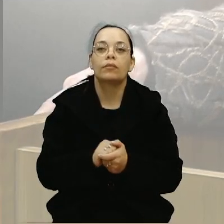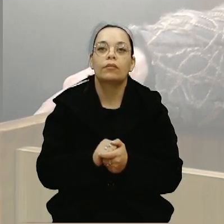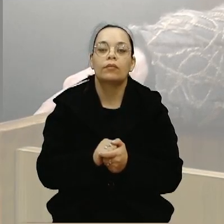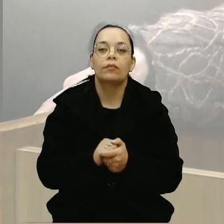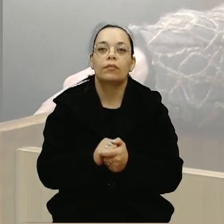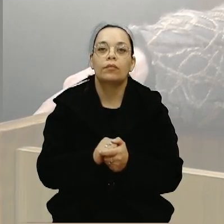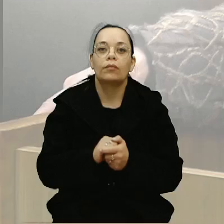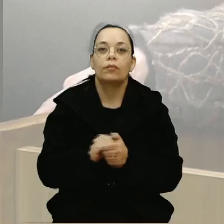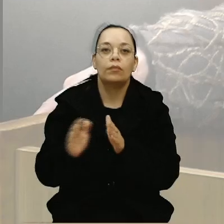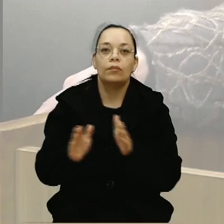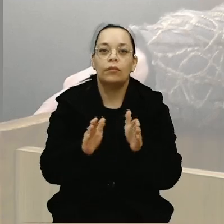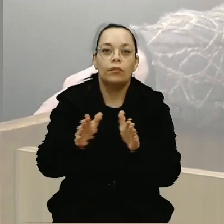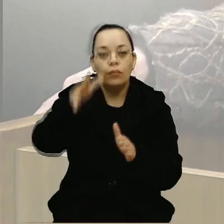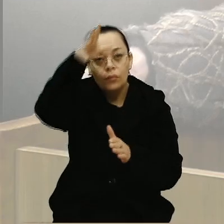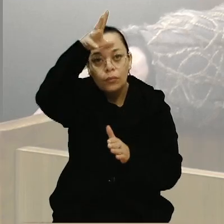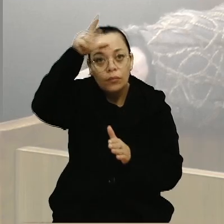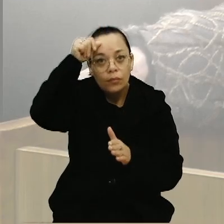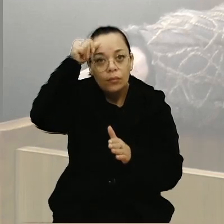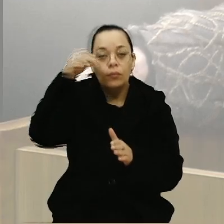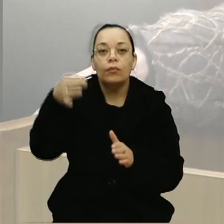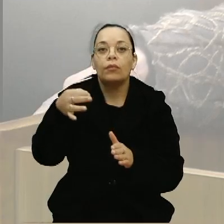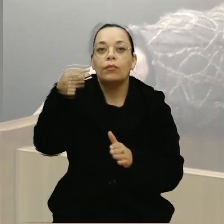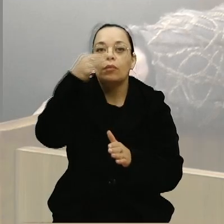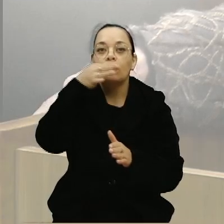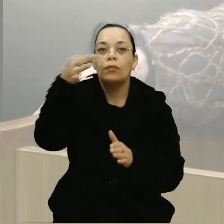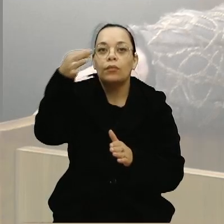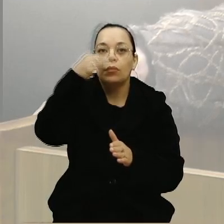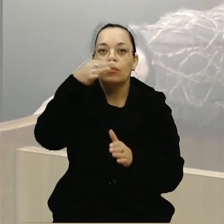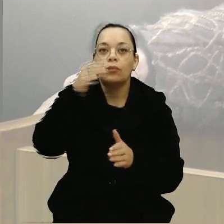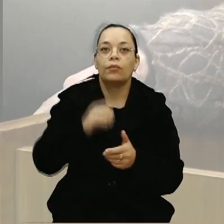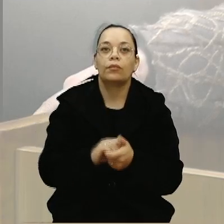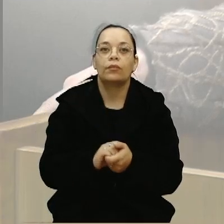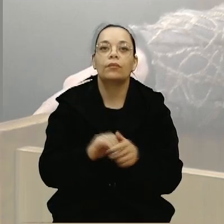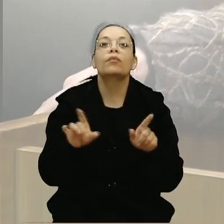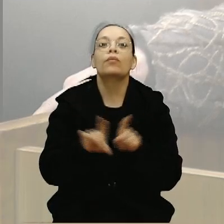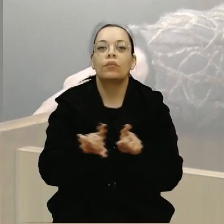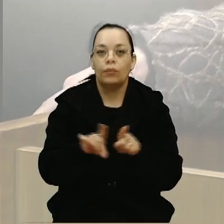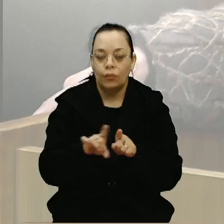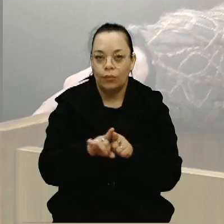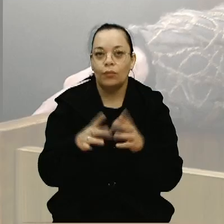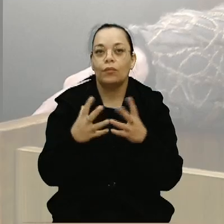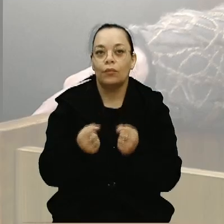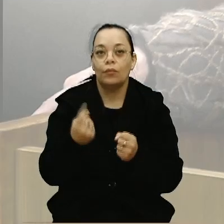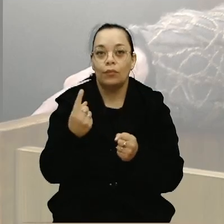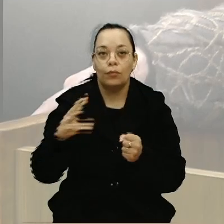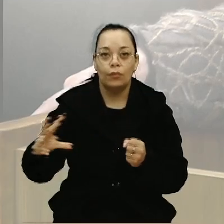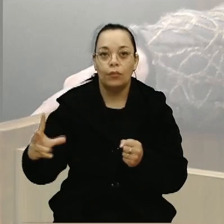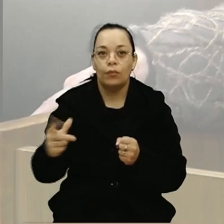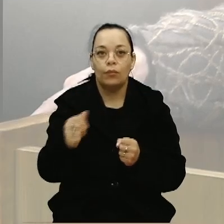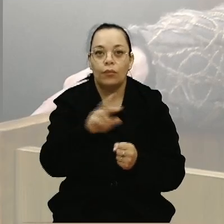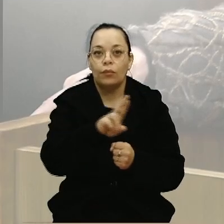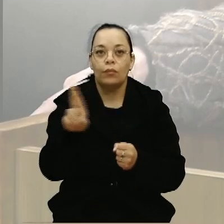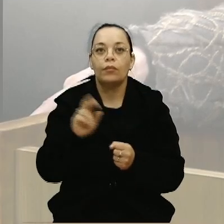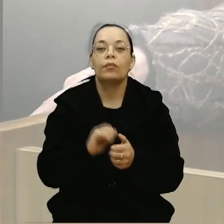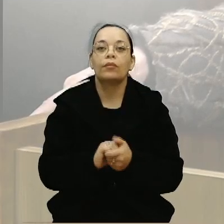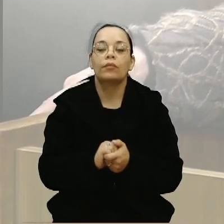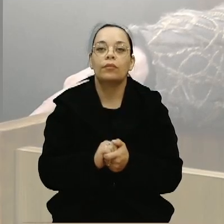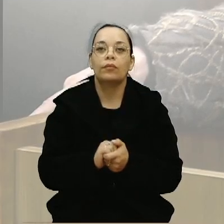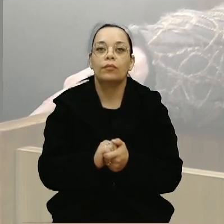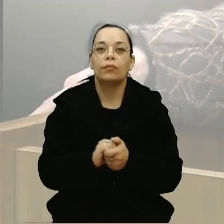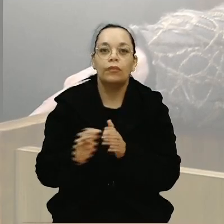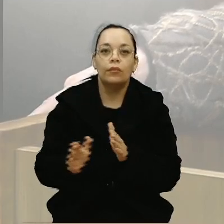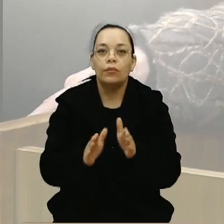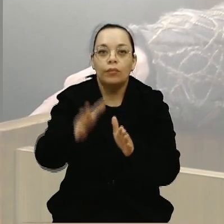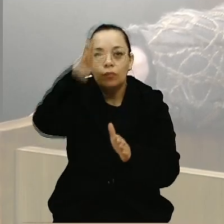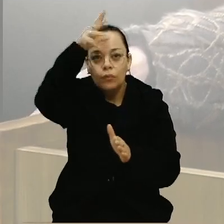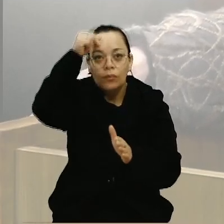A Estrada Municipal da Uva também vai receber R$1 milhão. A Estrada